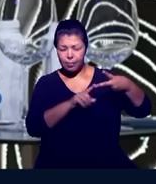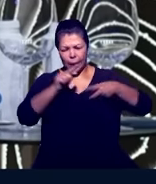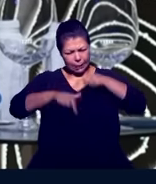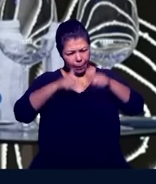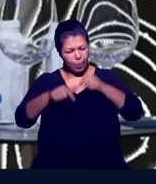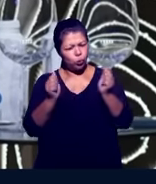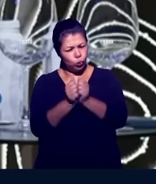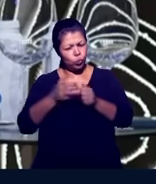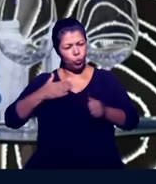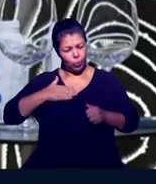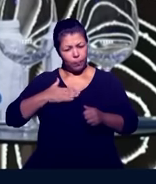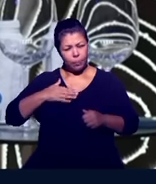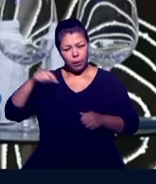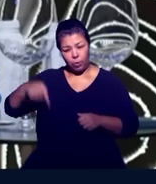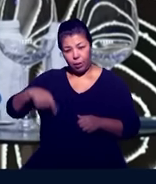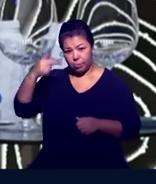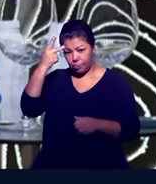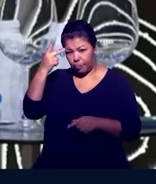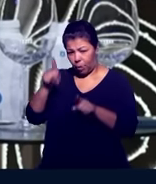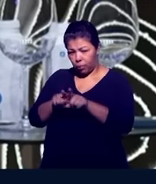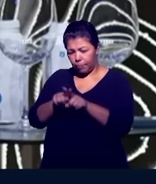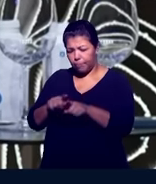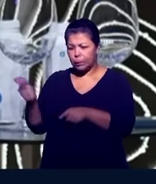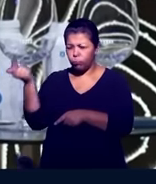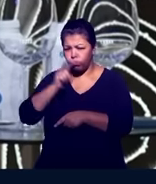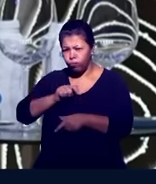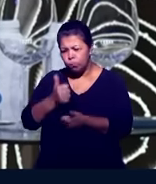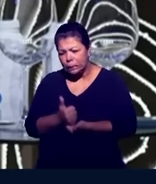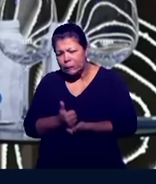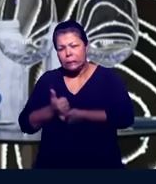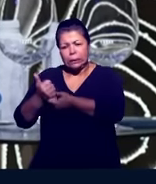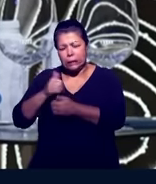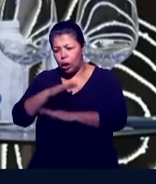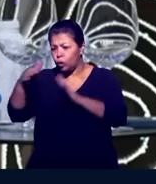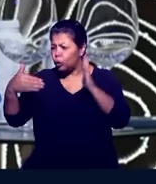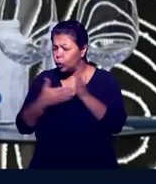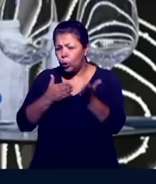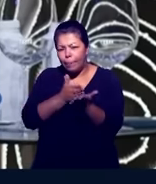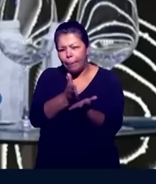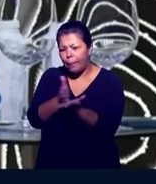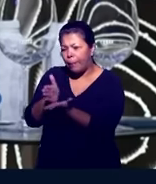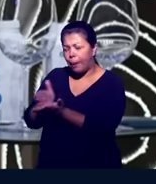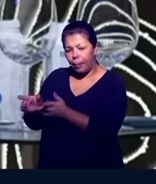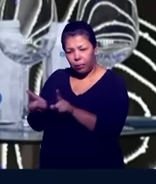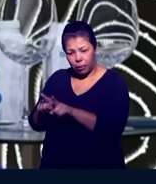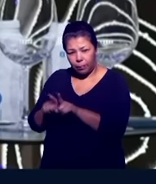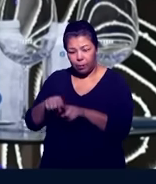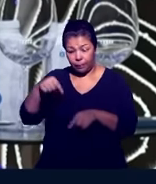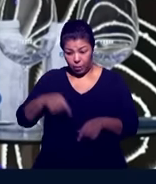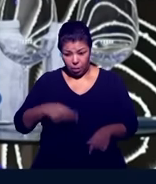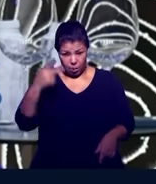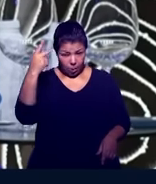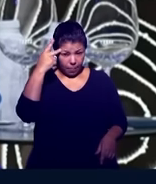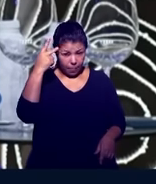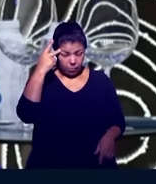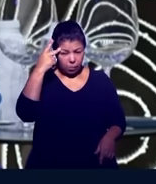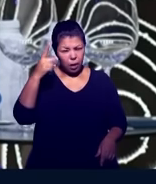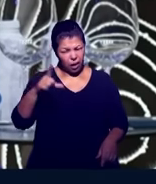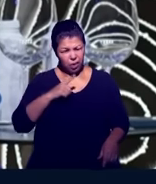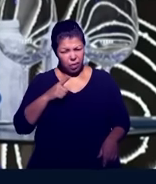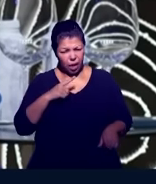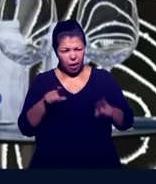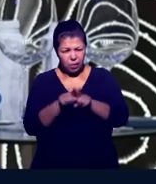praticamente ajudou a reestruturar todas as carreiras São Paulo hoje não é uma cidade que tem Triple a à toa